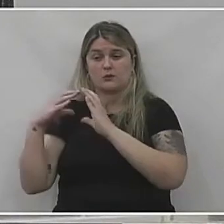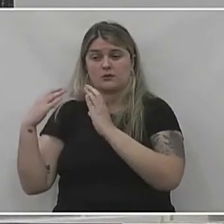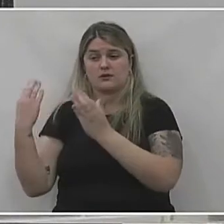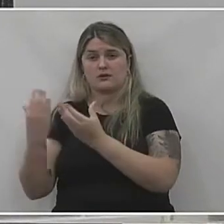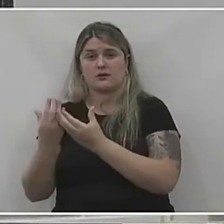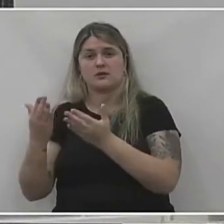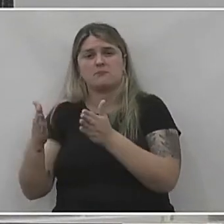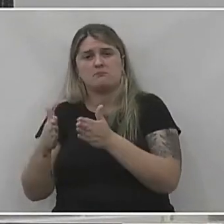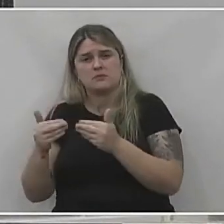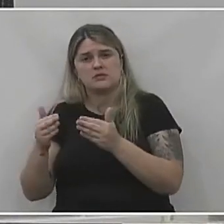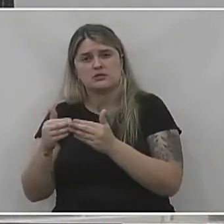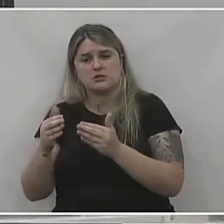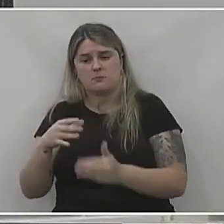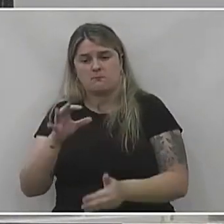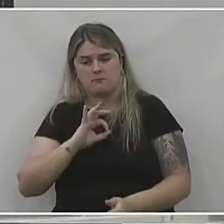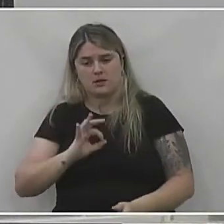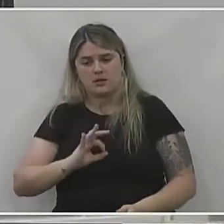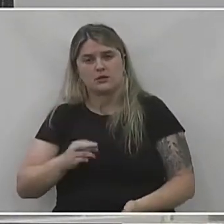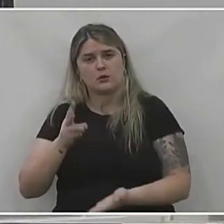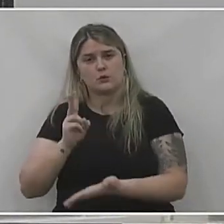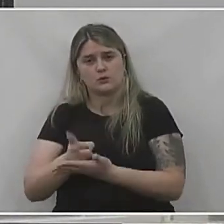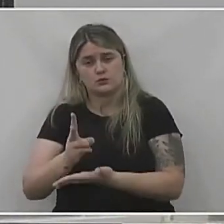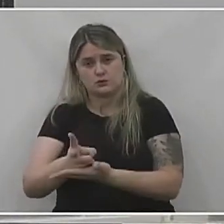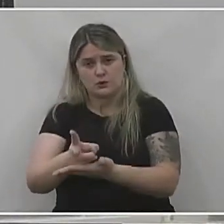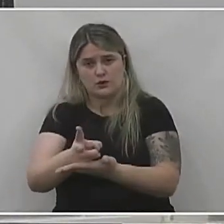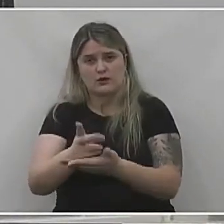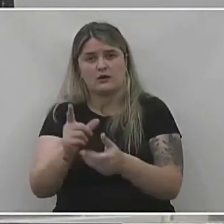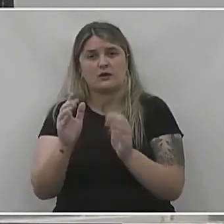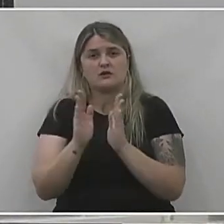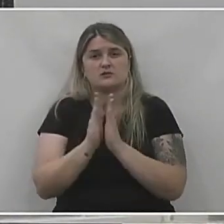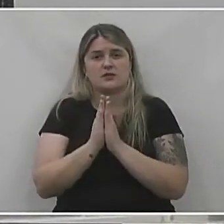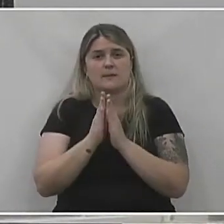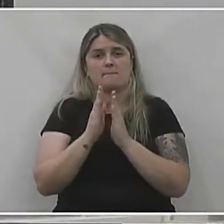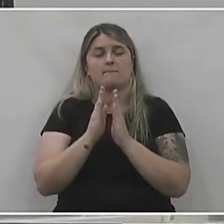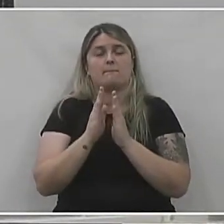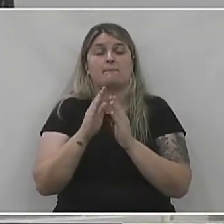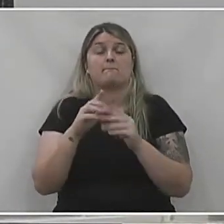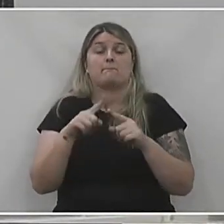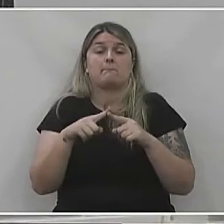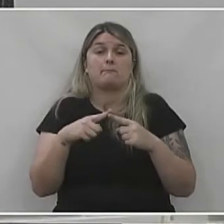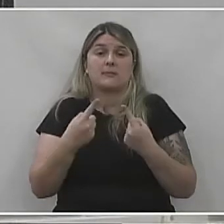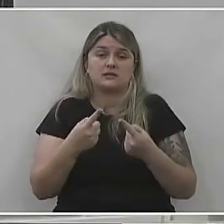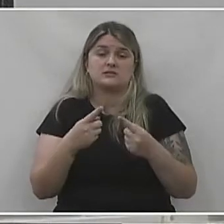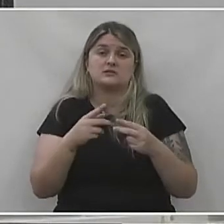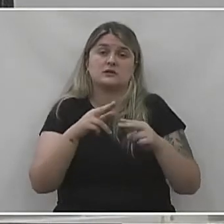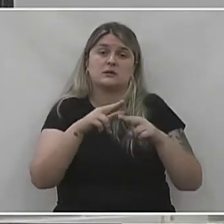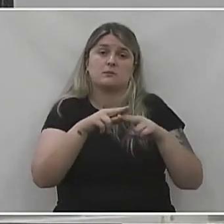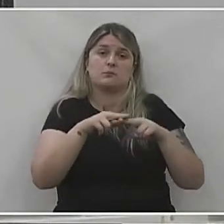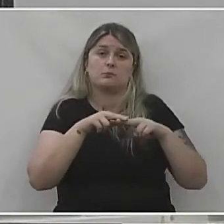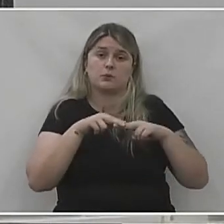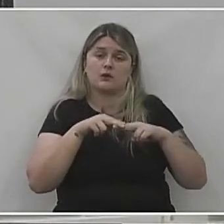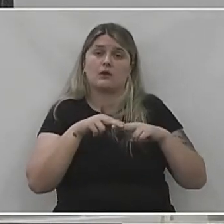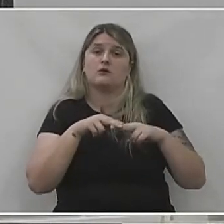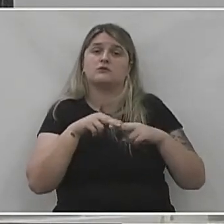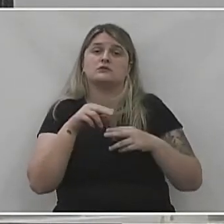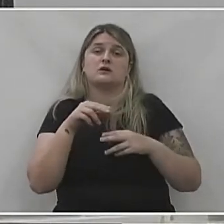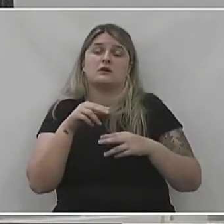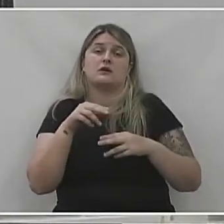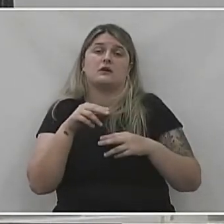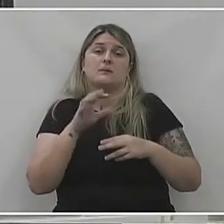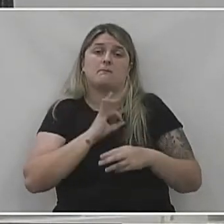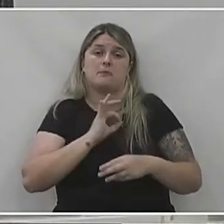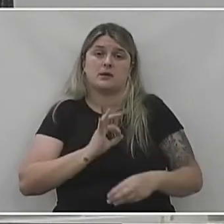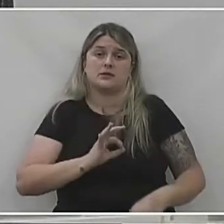muito do Padre Omar continuasse pensando as missas no bairro São Bernardo mas o Bispo explicou para toda a comunidade